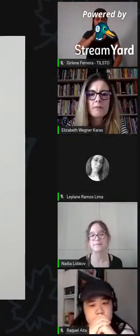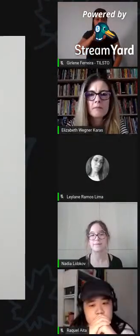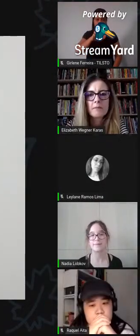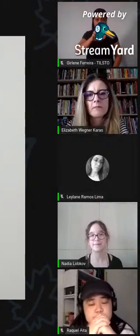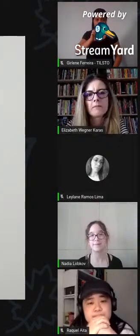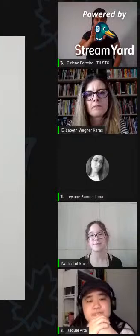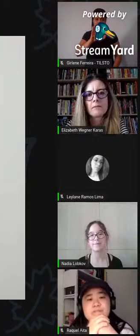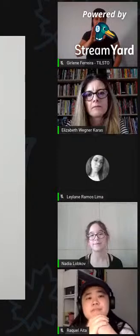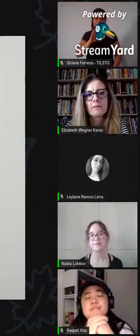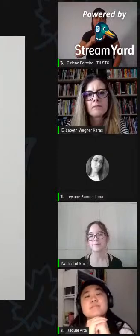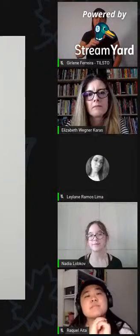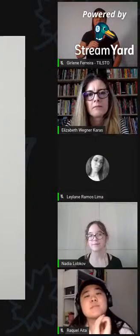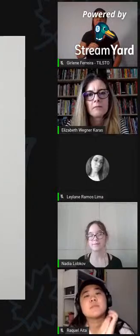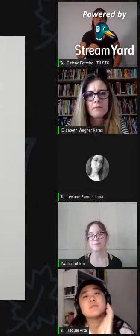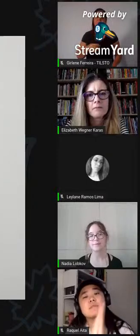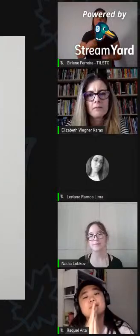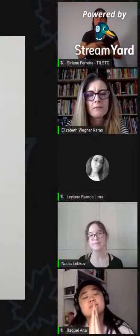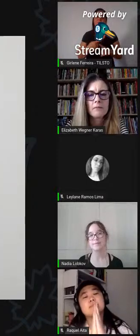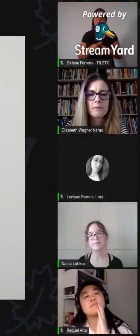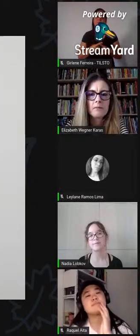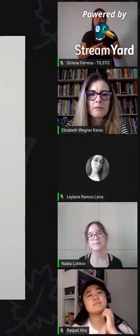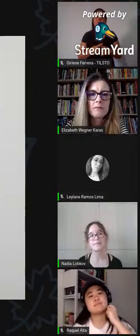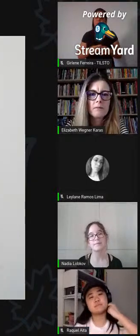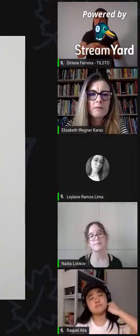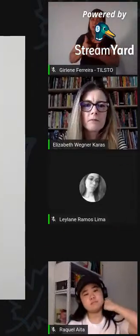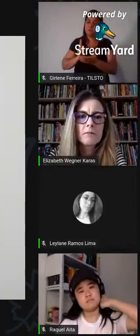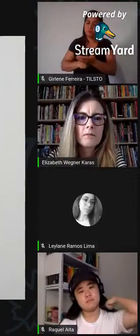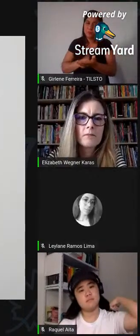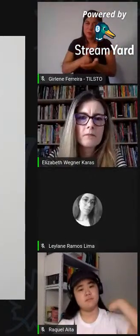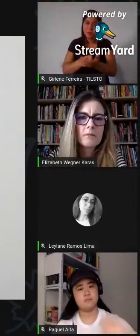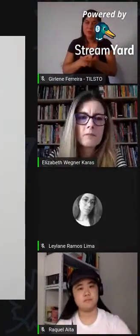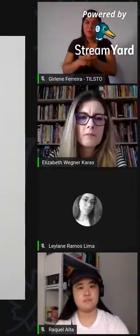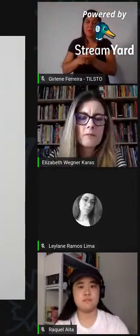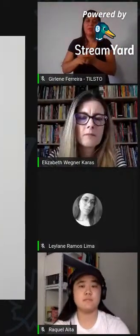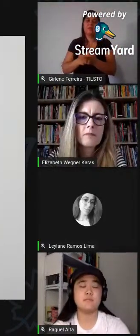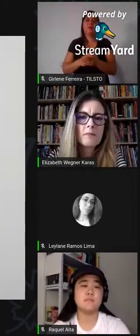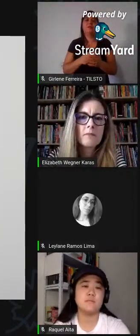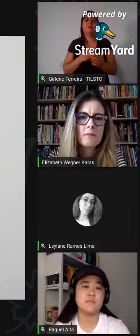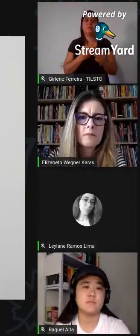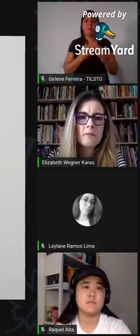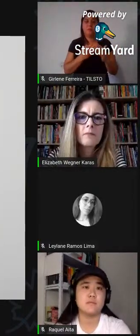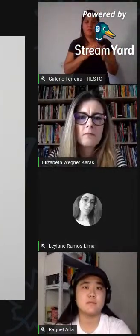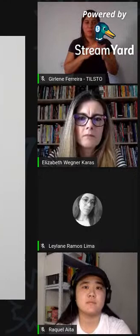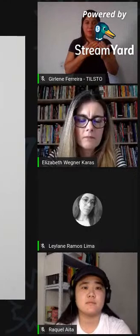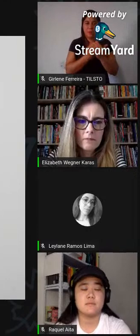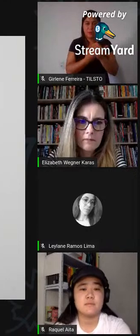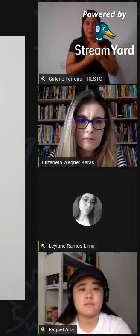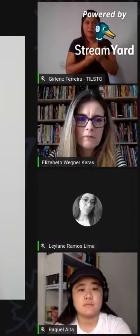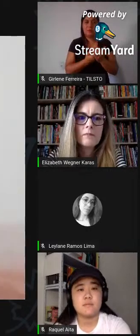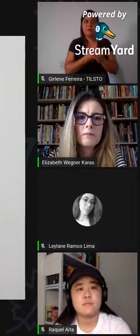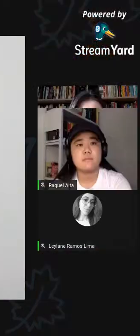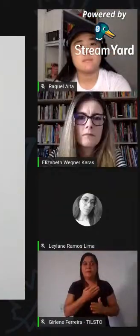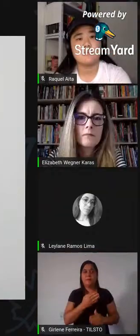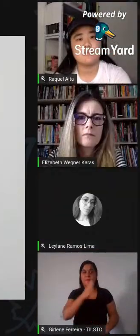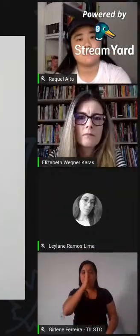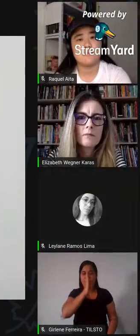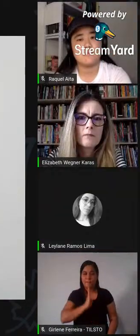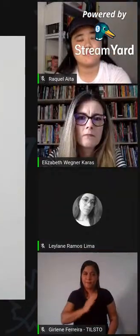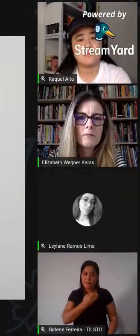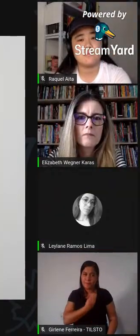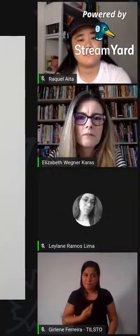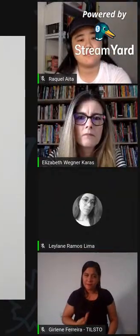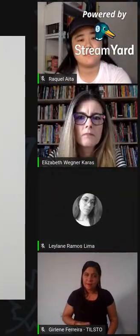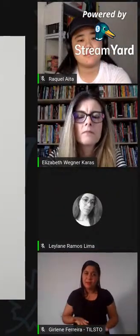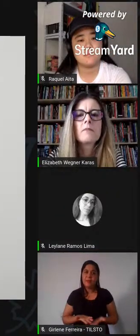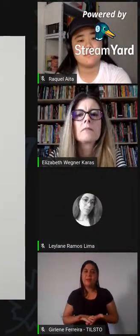estudar em escola pública. Então, se você é medalhista, se você ganha esses prêmios, você consegue uma